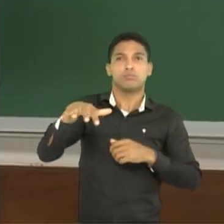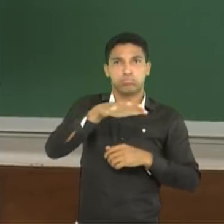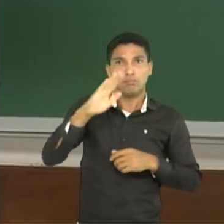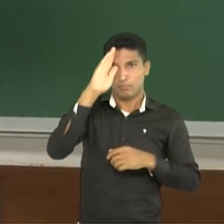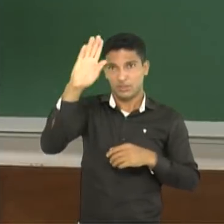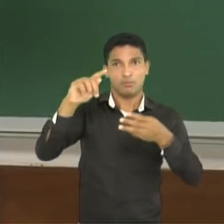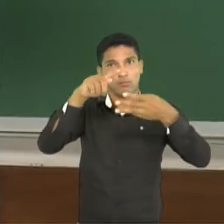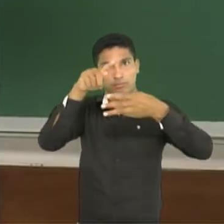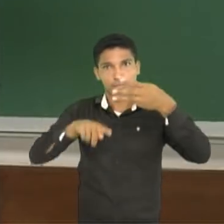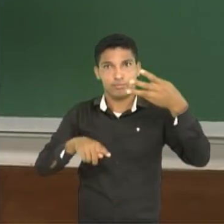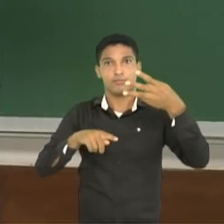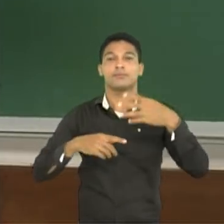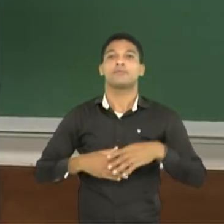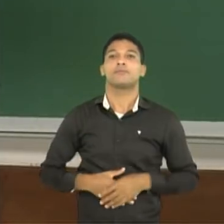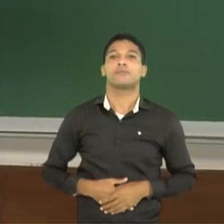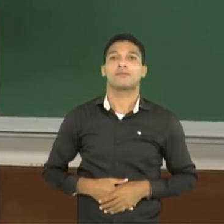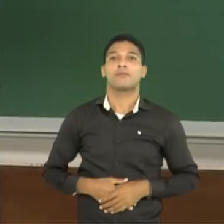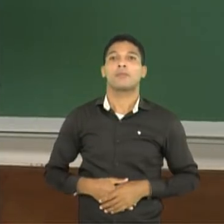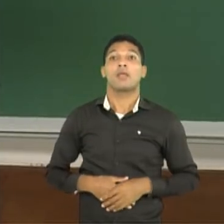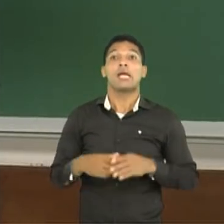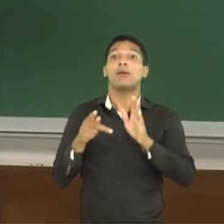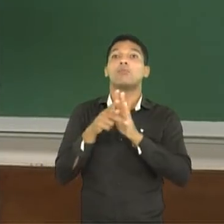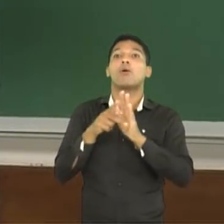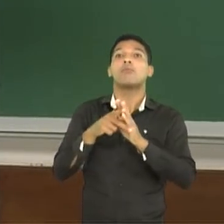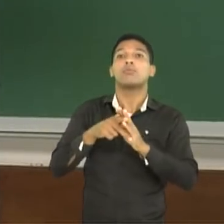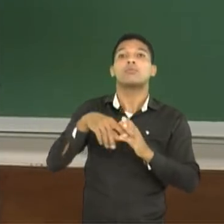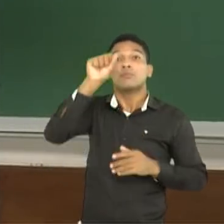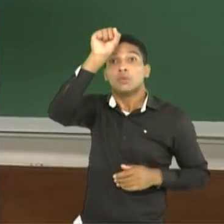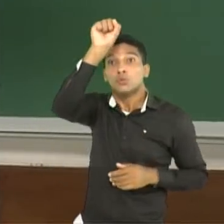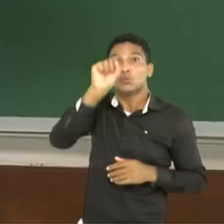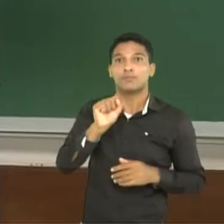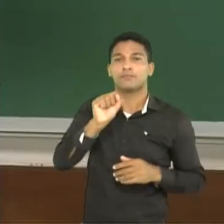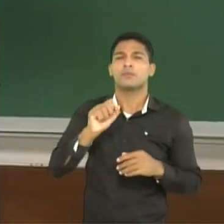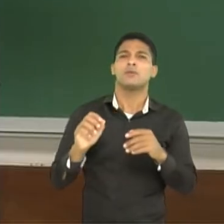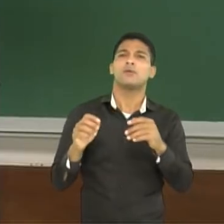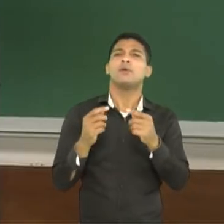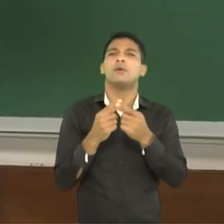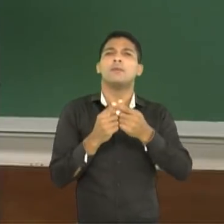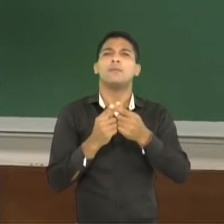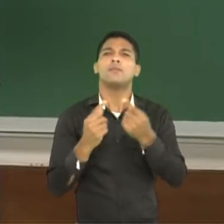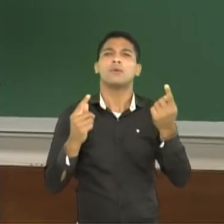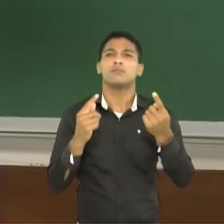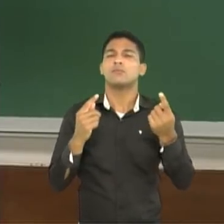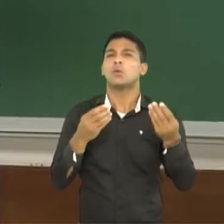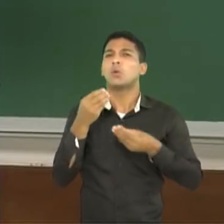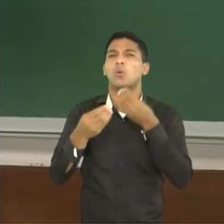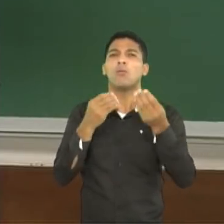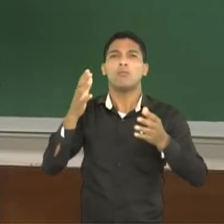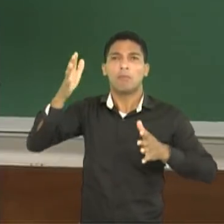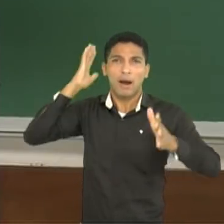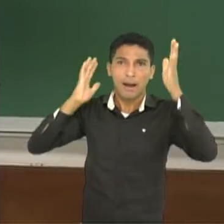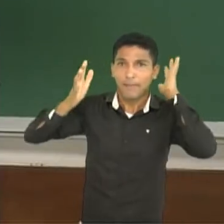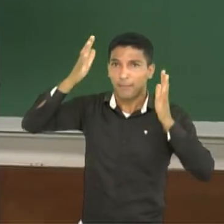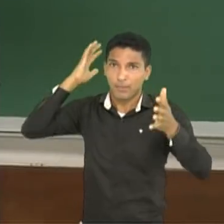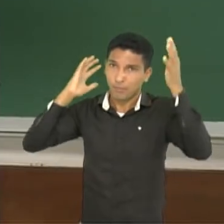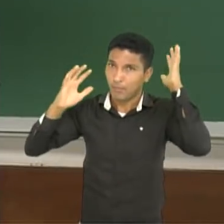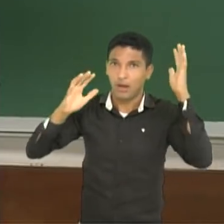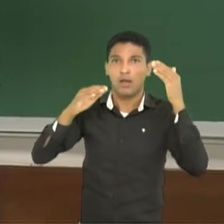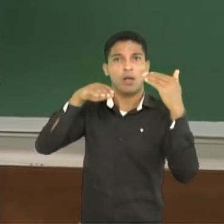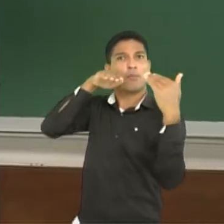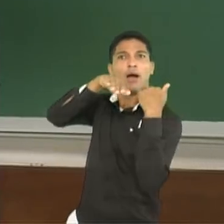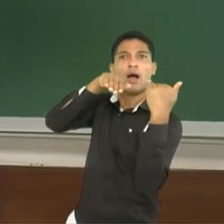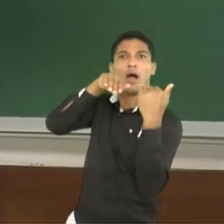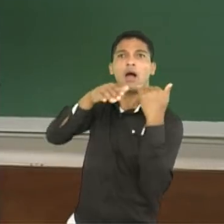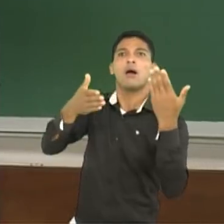certo? E aí, pensando nessa ideia de ter a indústria, como acontece a circulação? Já falamos bastante sobre essa questão